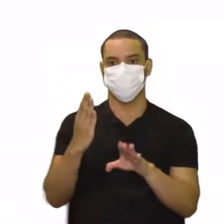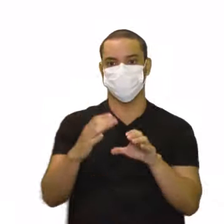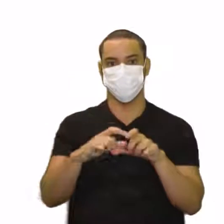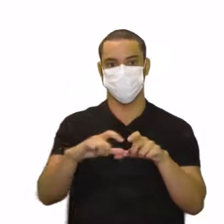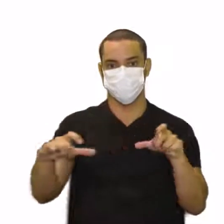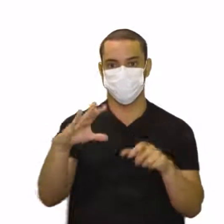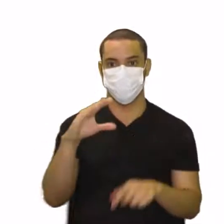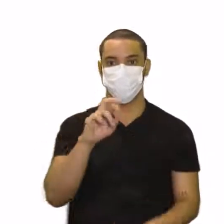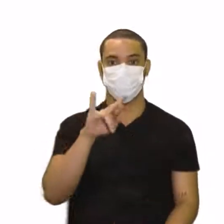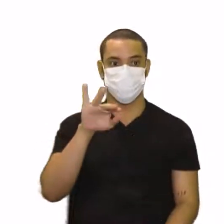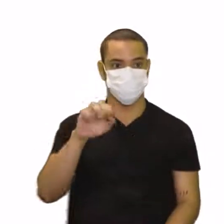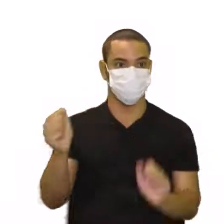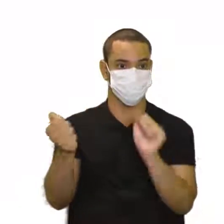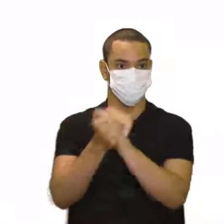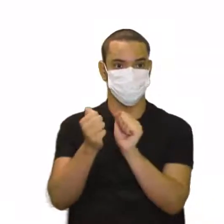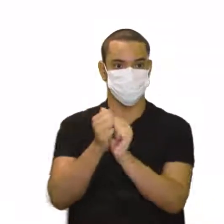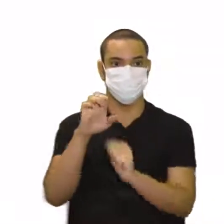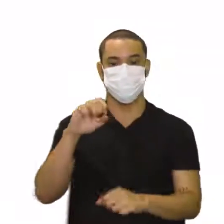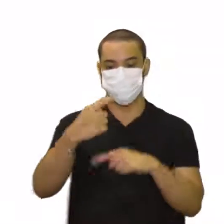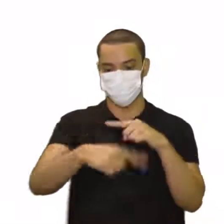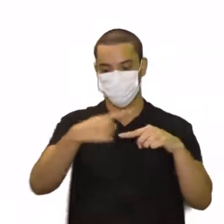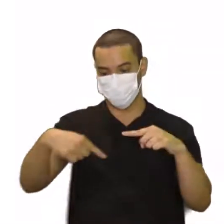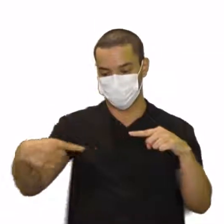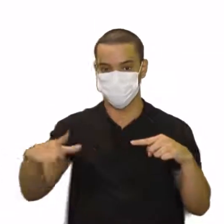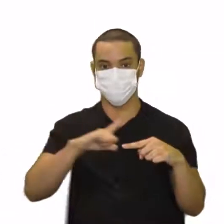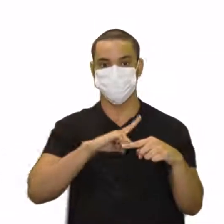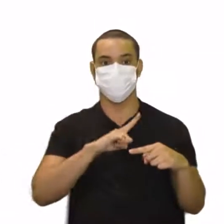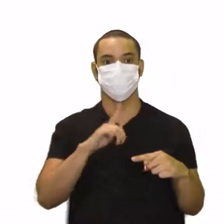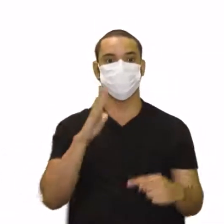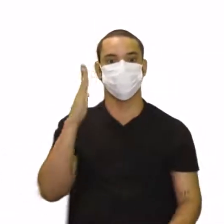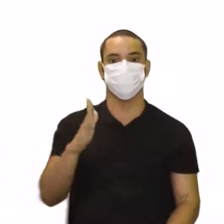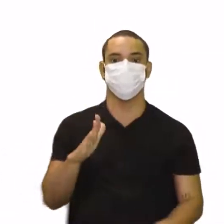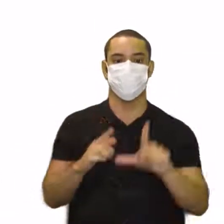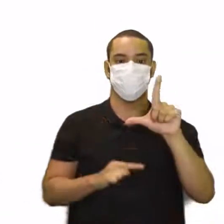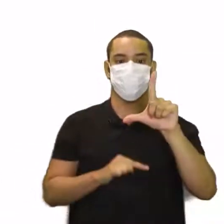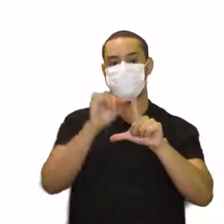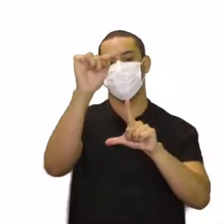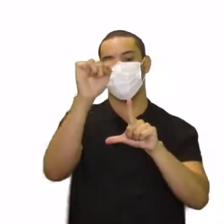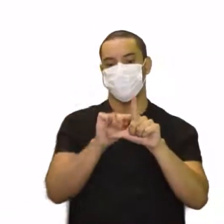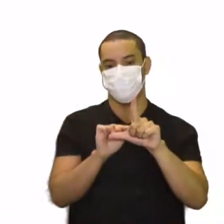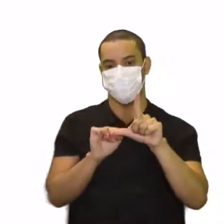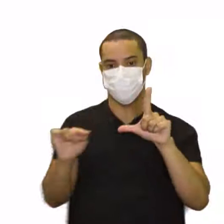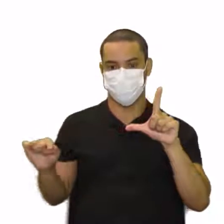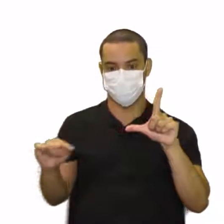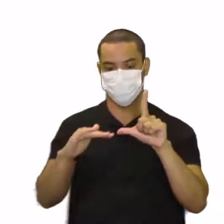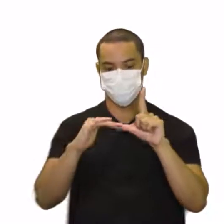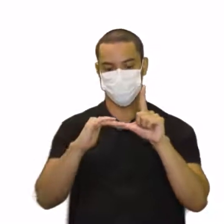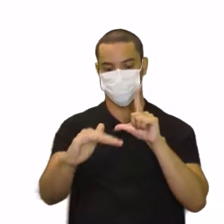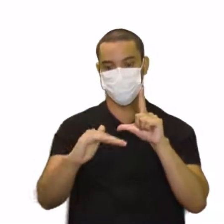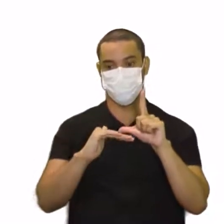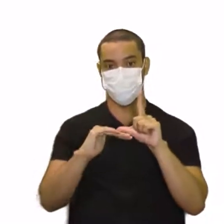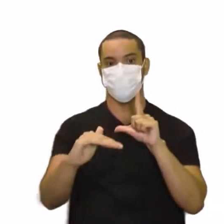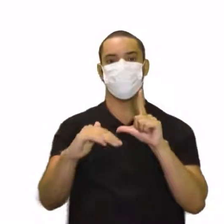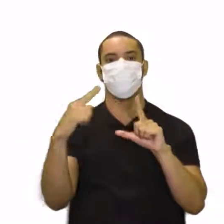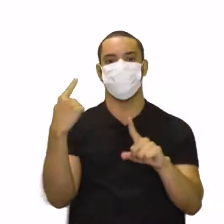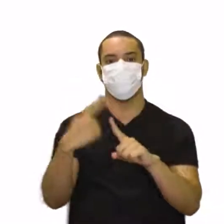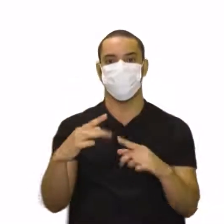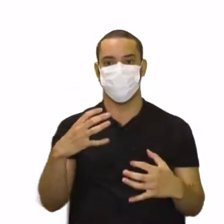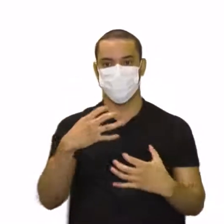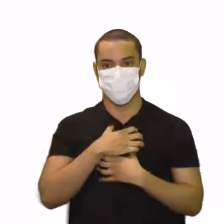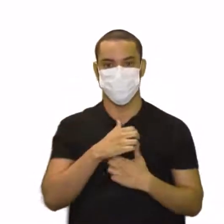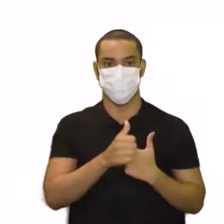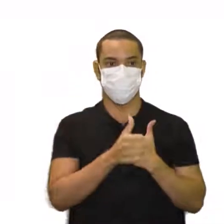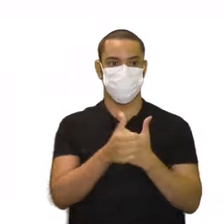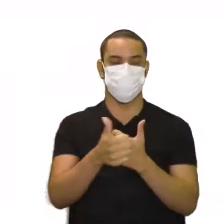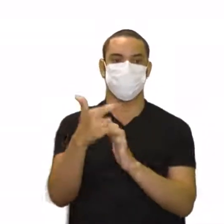espira, tá ali, a corrente na espira tem a sua direção perpendicular ao plano da espira e o sentido